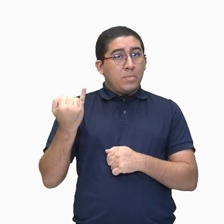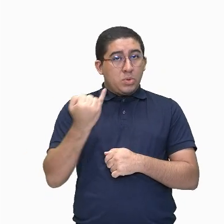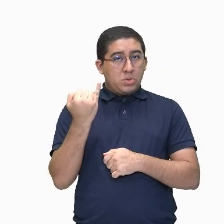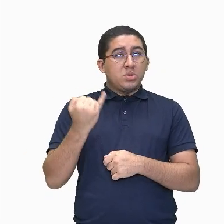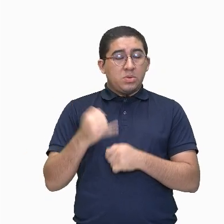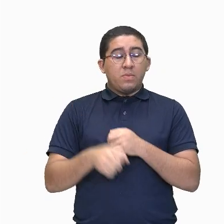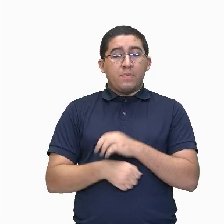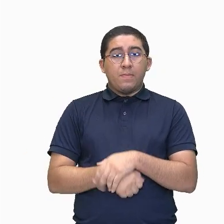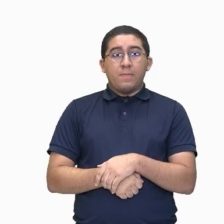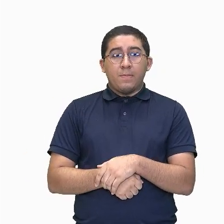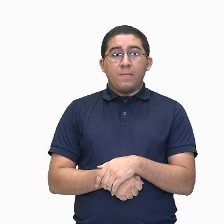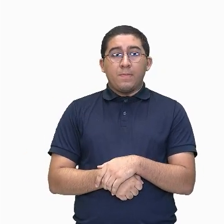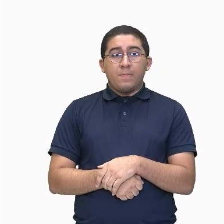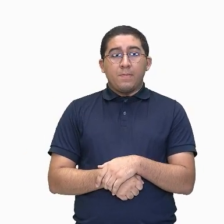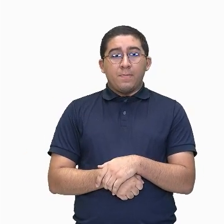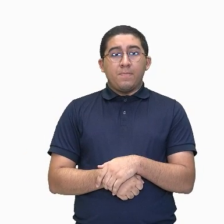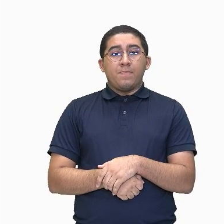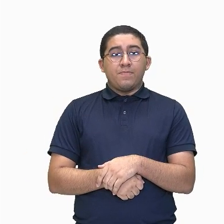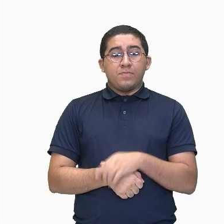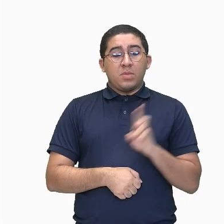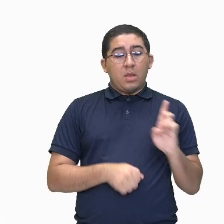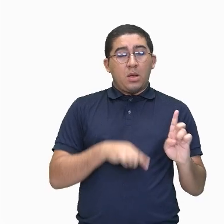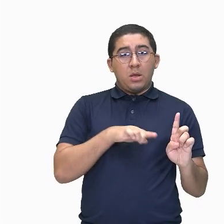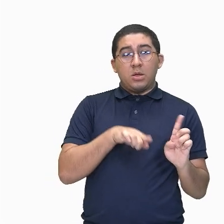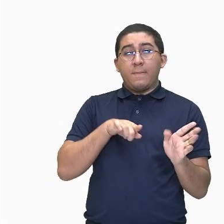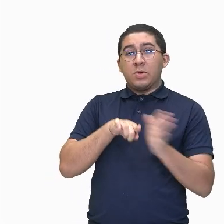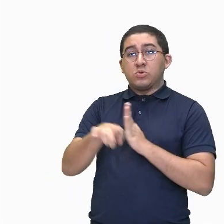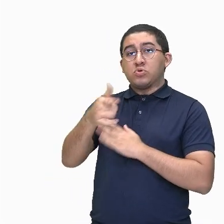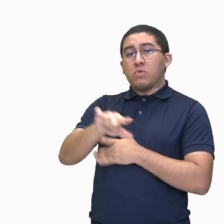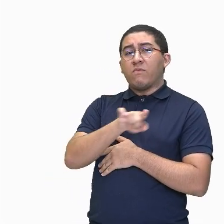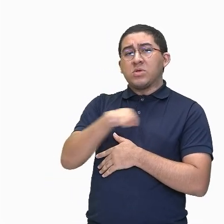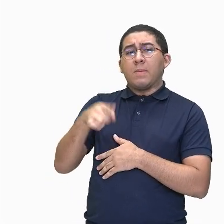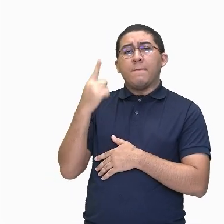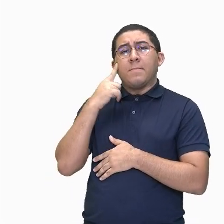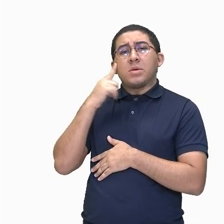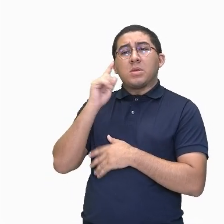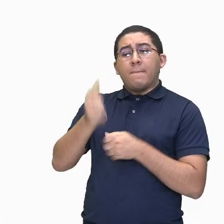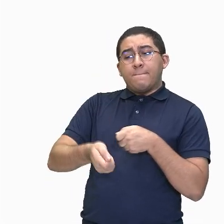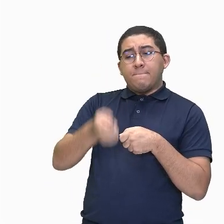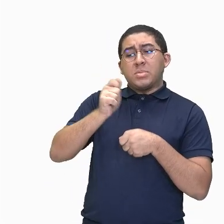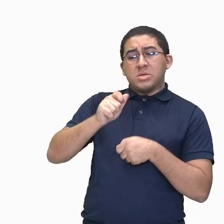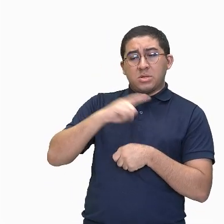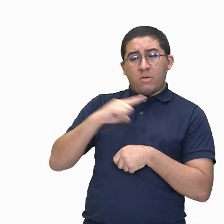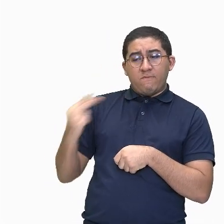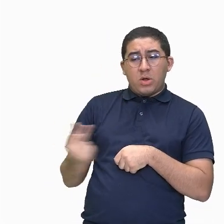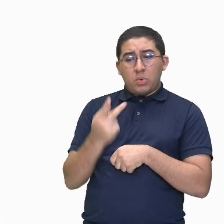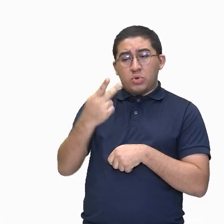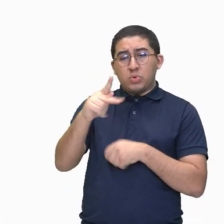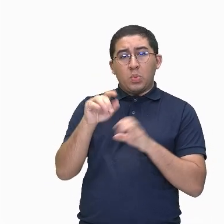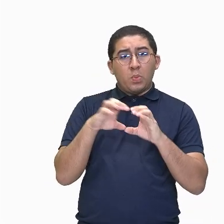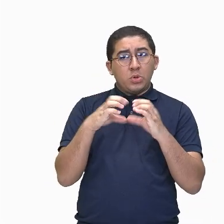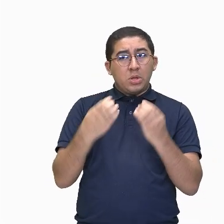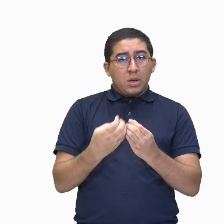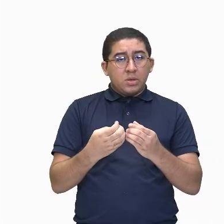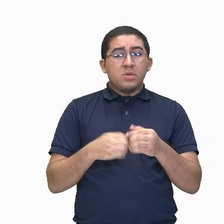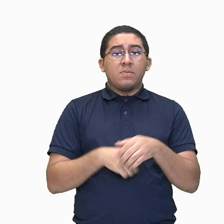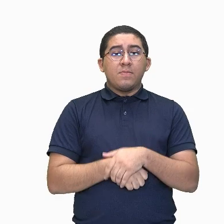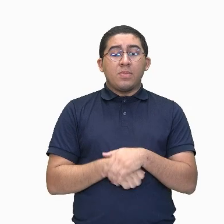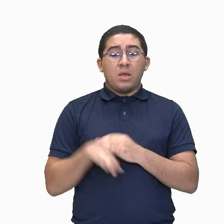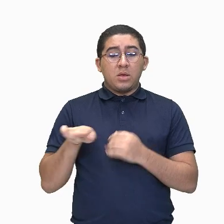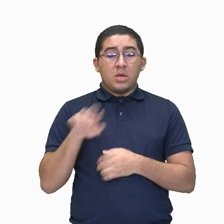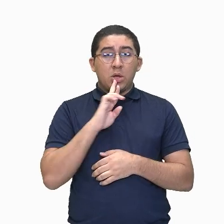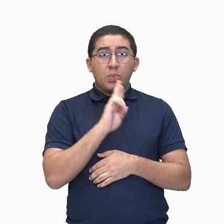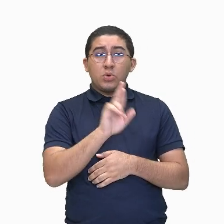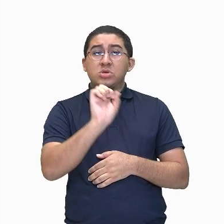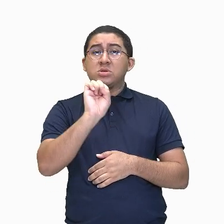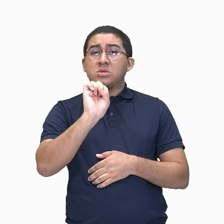desafio. O entrevistador pergunta novamente, o senhor acha que a pesca é valorizada na sua comunidade? E o senhor José responde